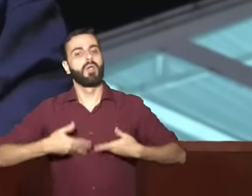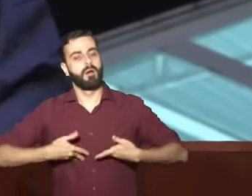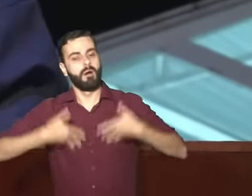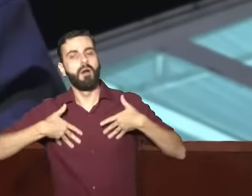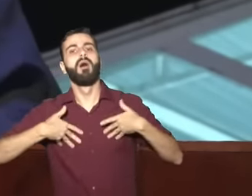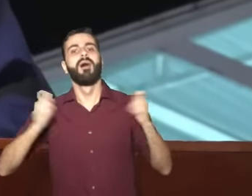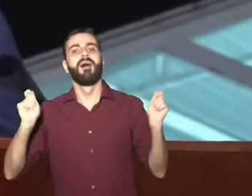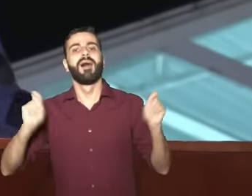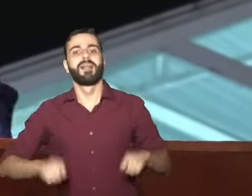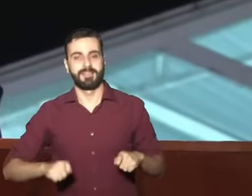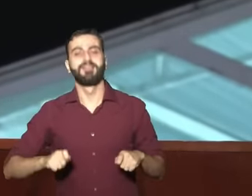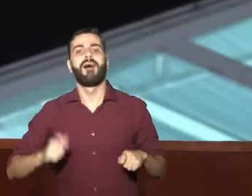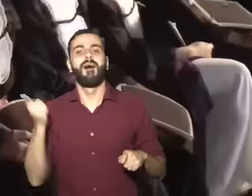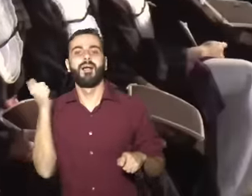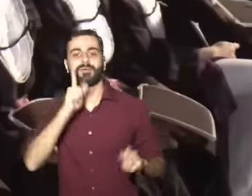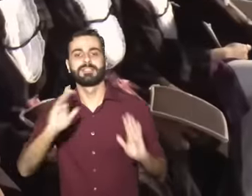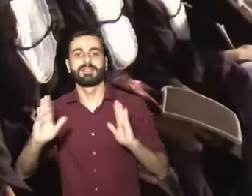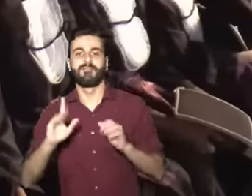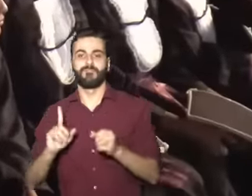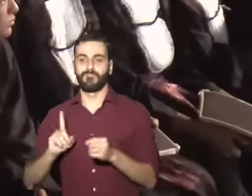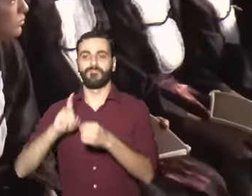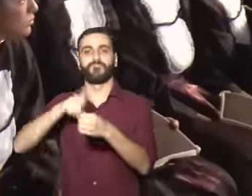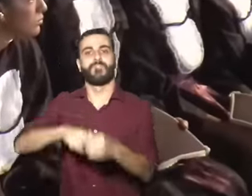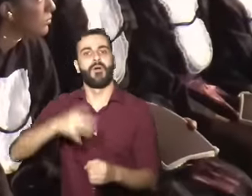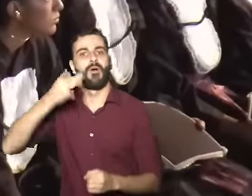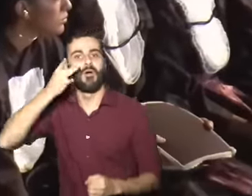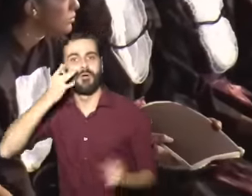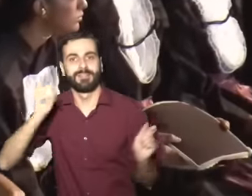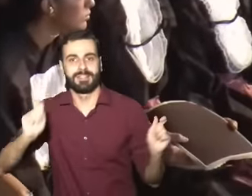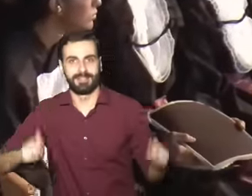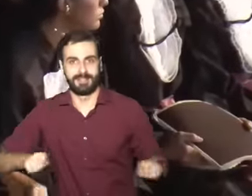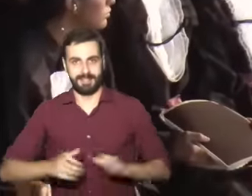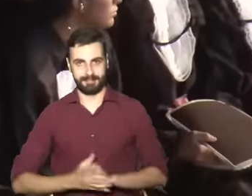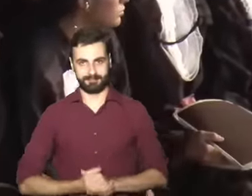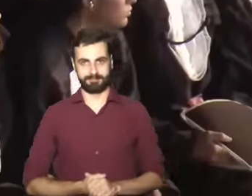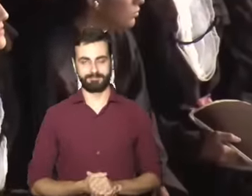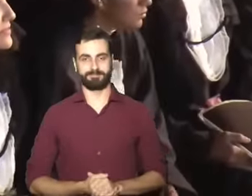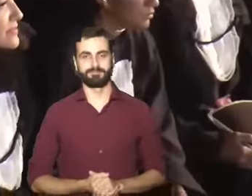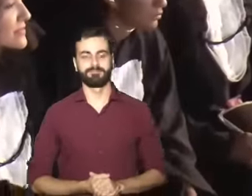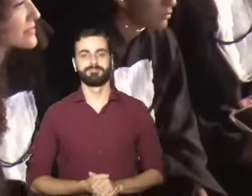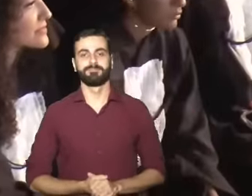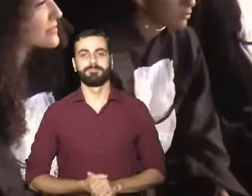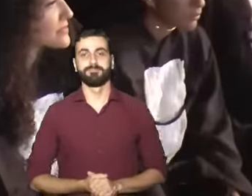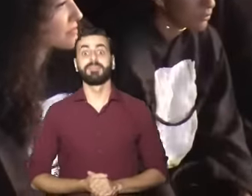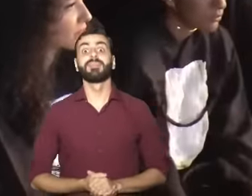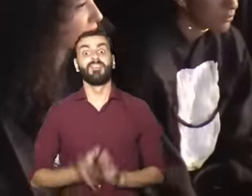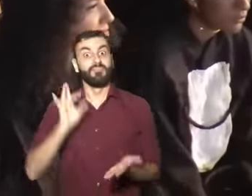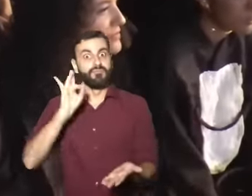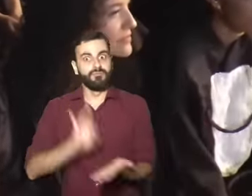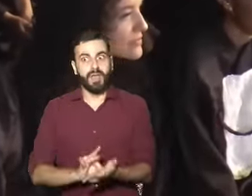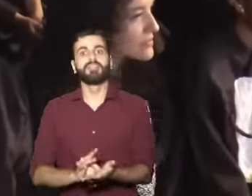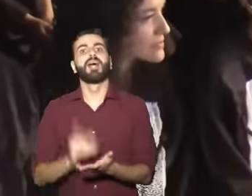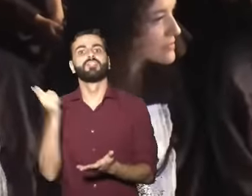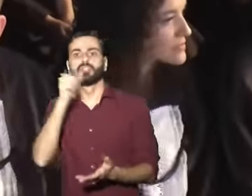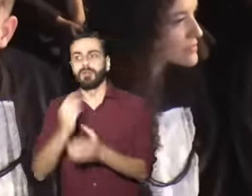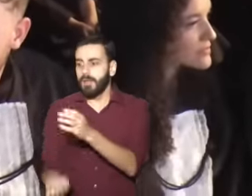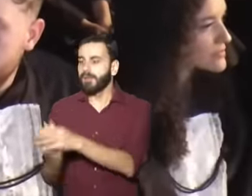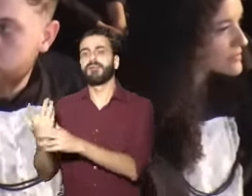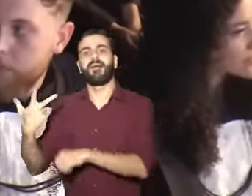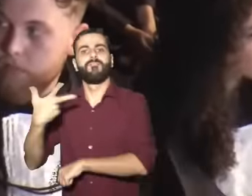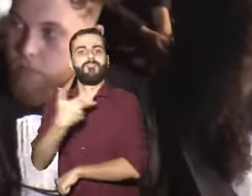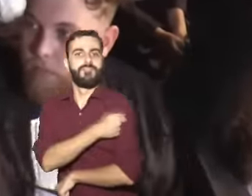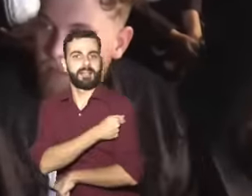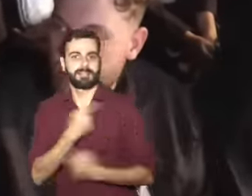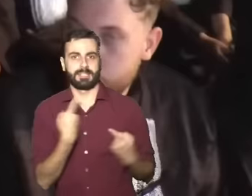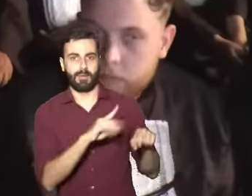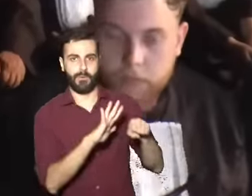que era possível passar por essa fase tão turbulenta. E quando finalmente foram criadas as